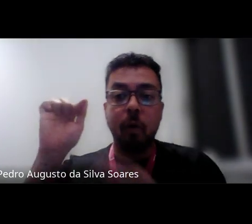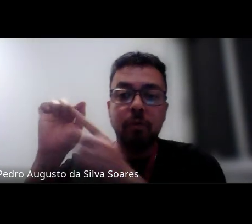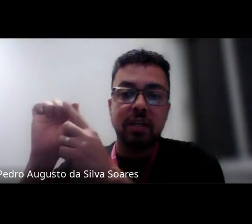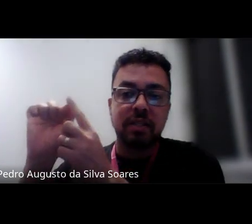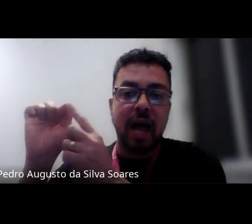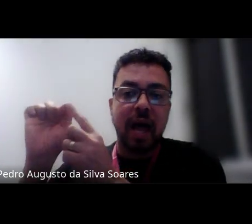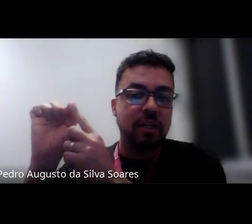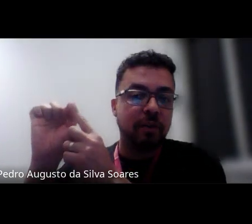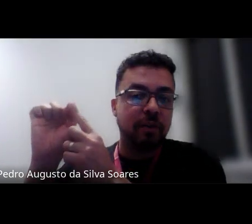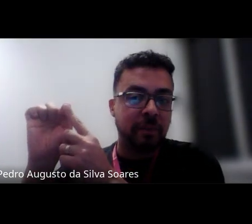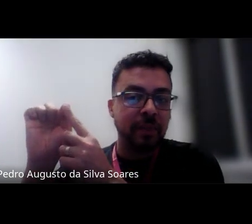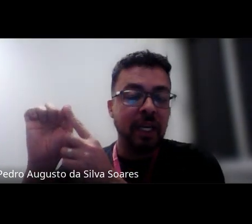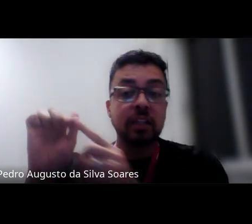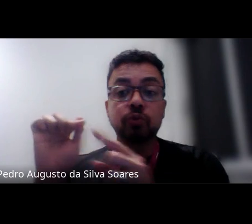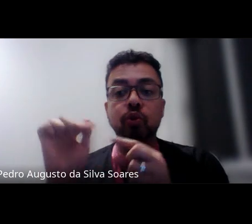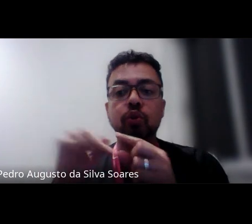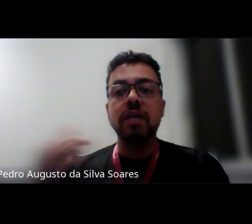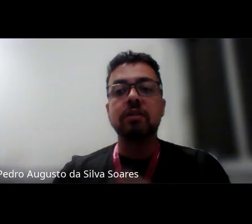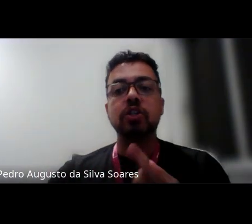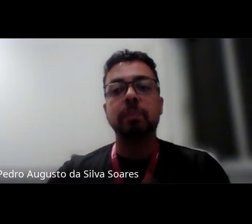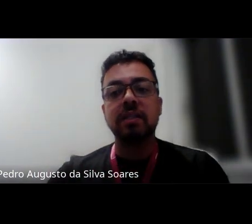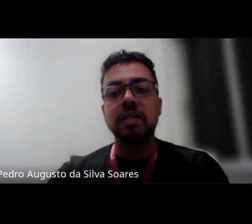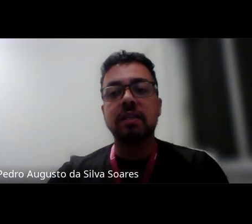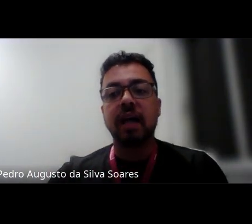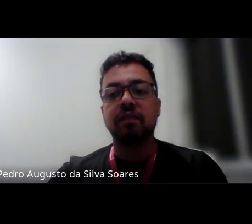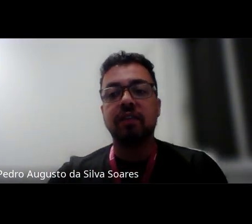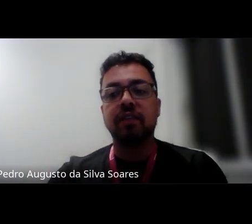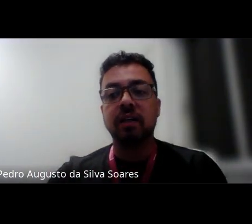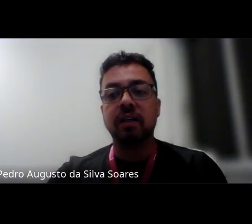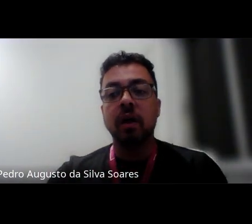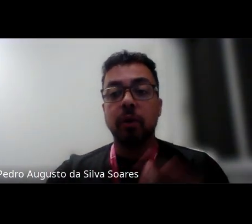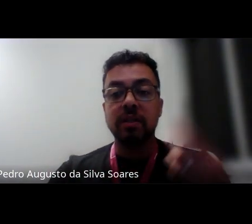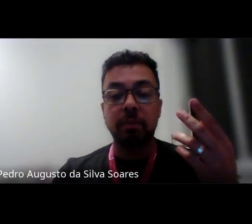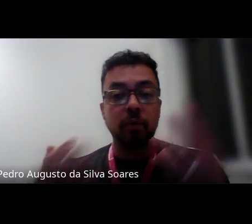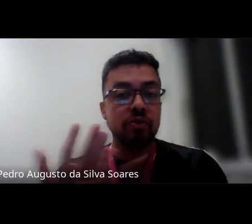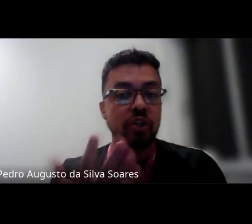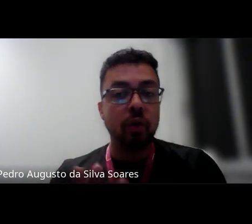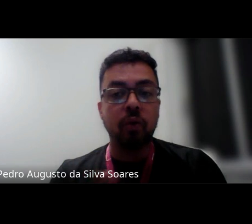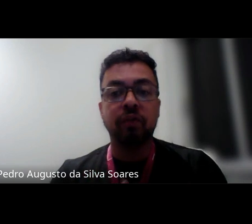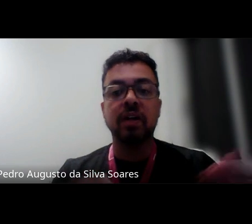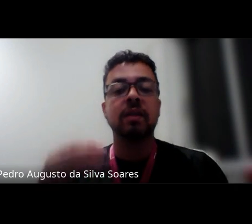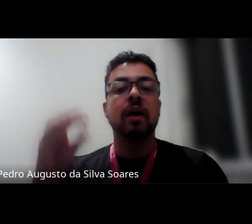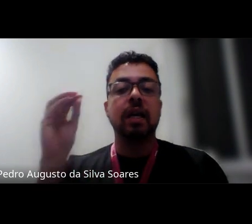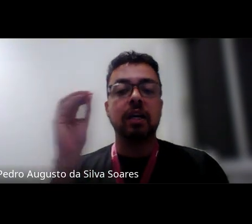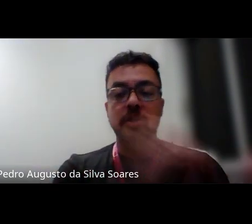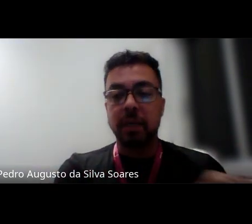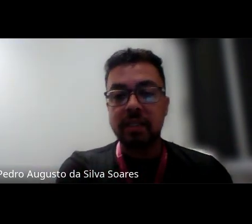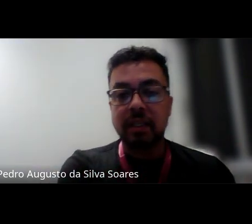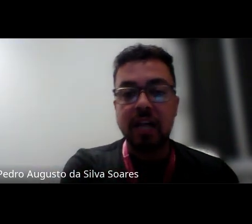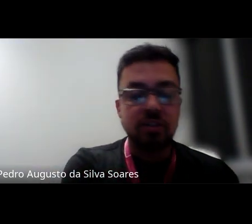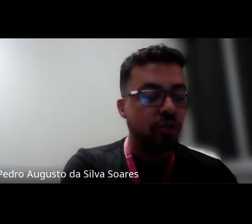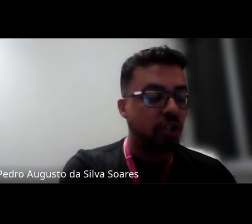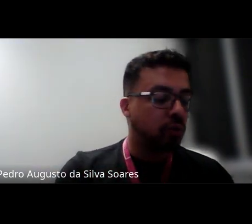que como que está a minha unha? Então, tudo isso a gente precisa estar avaliando. Por exemplo, o uso de luvas, o que a gente